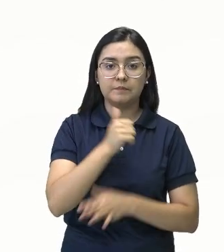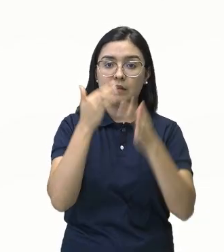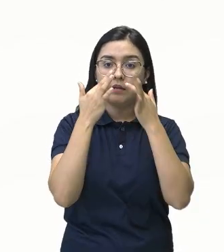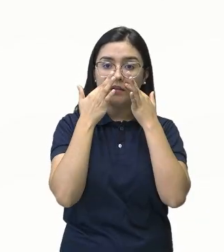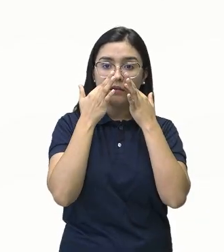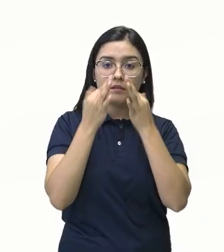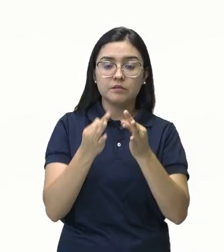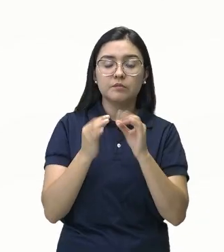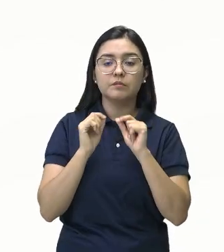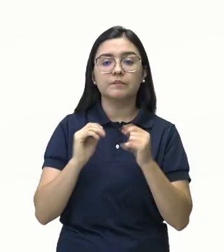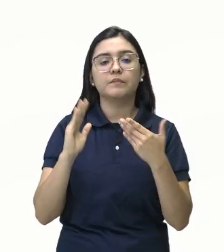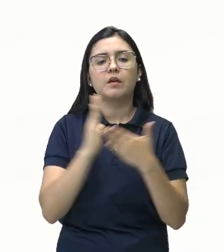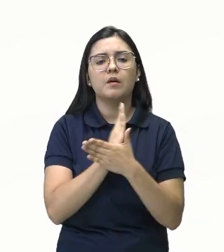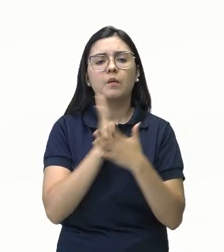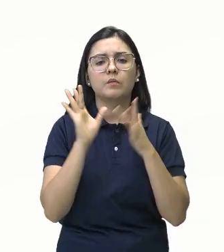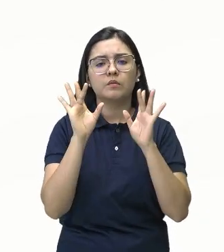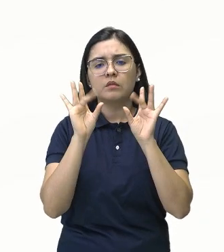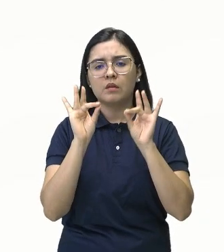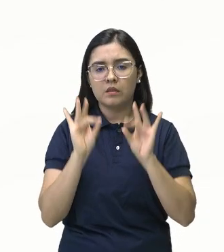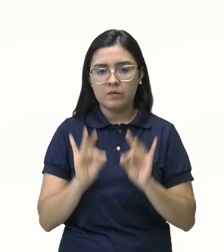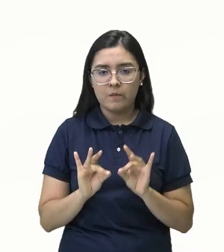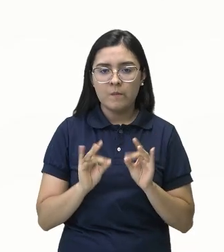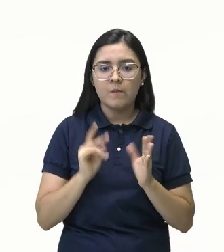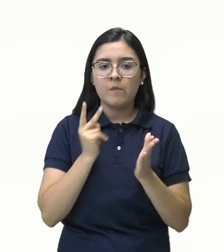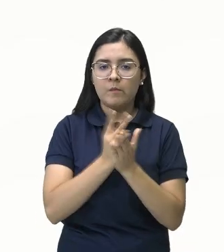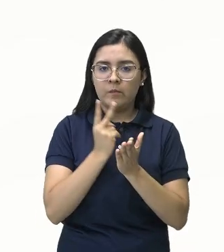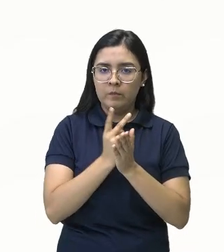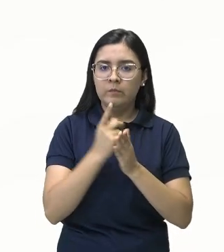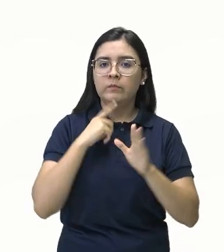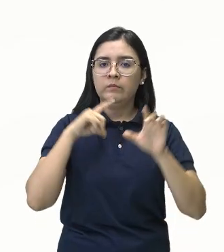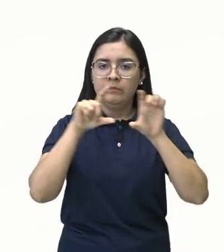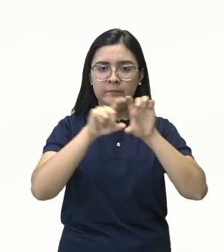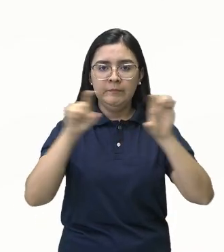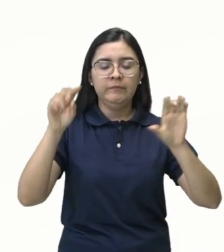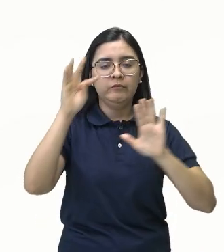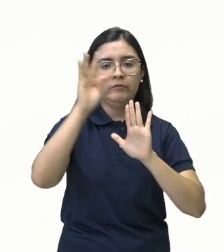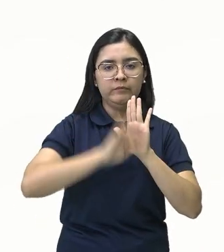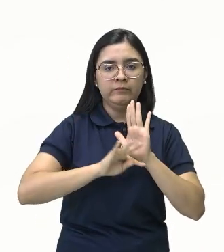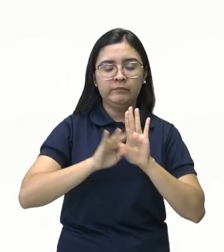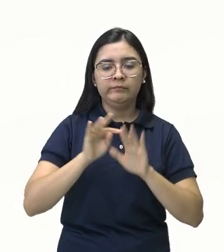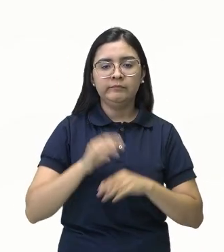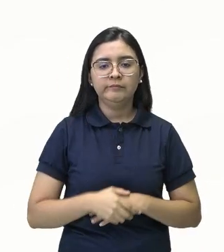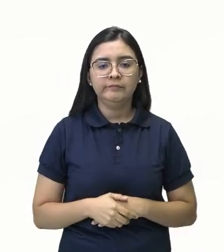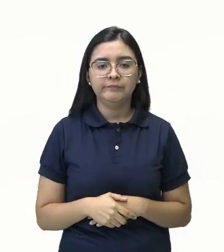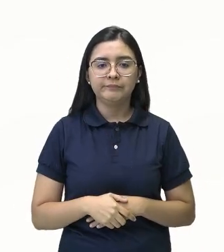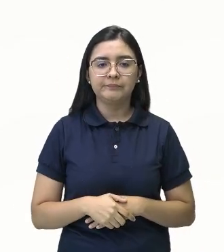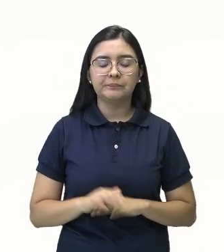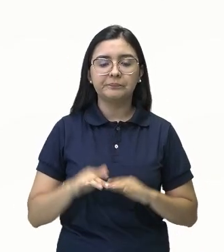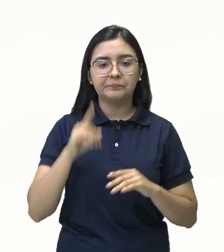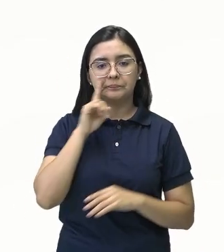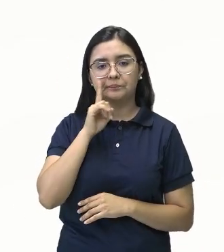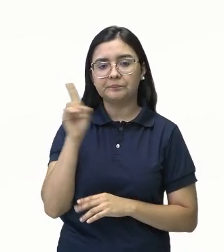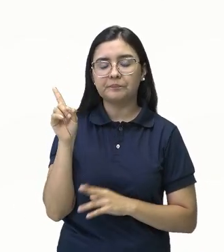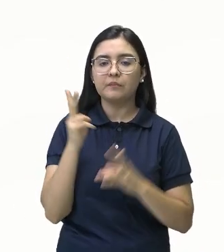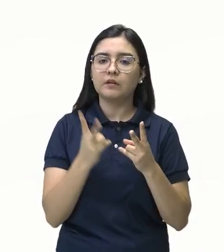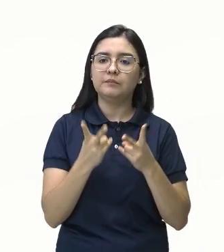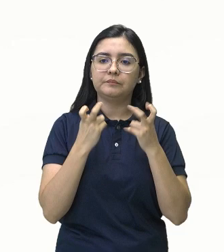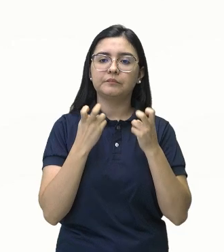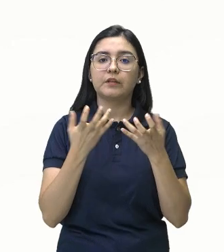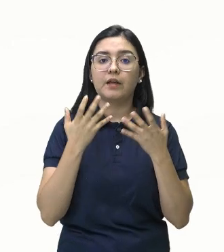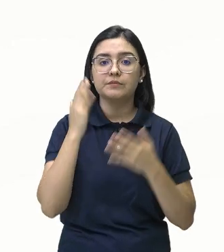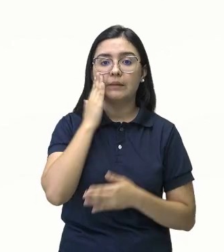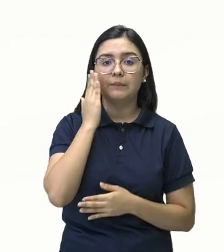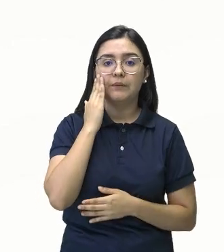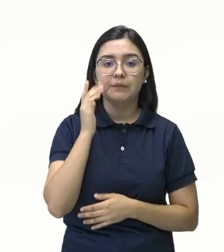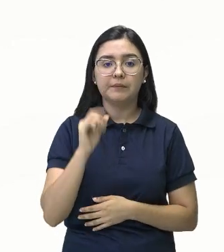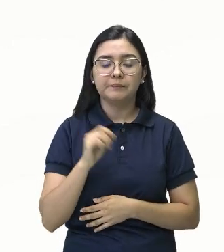atento em alguns detalhes sempre nas questões, tá? Nos problemas. Aqui, observe que eu quero